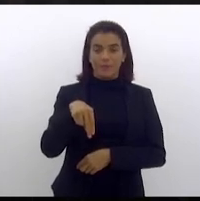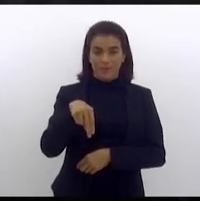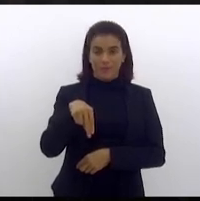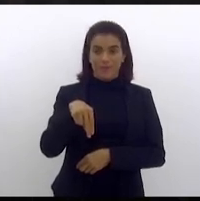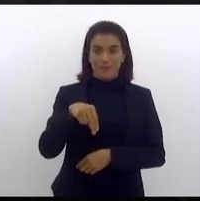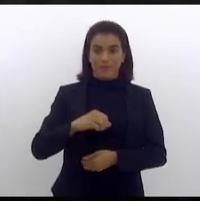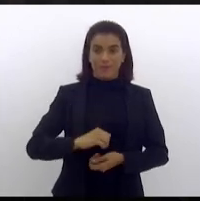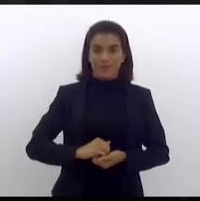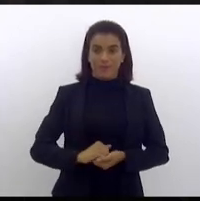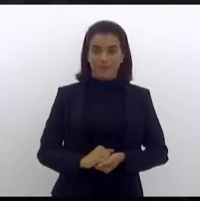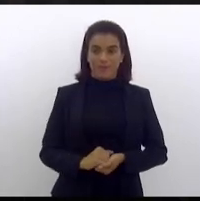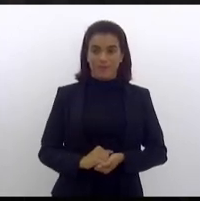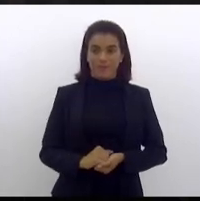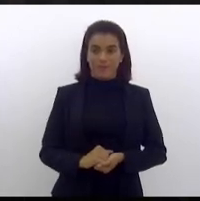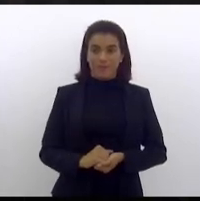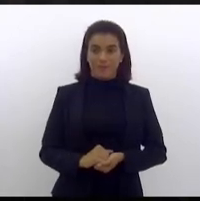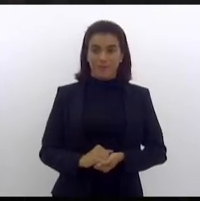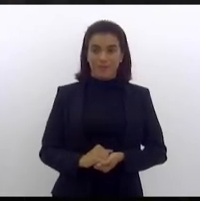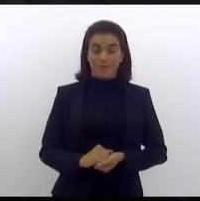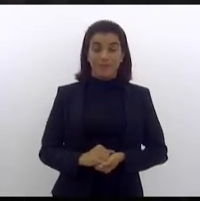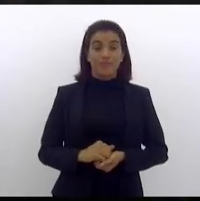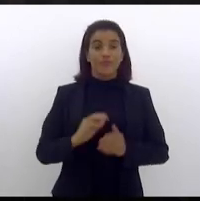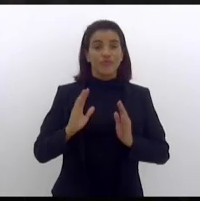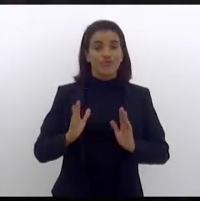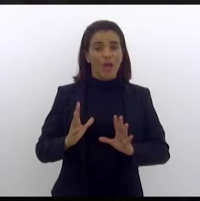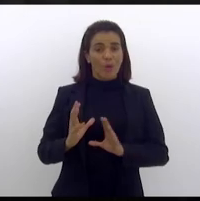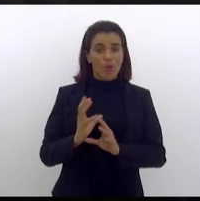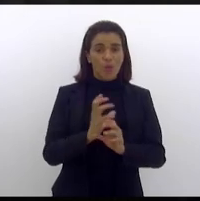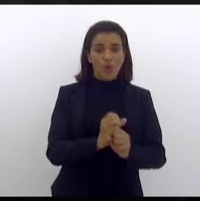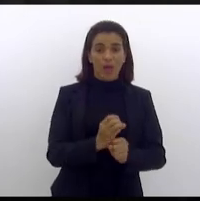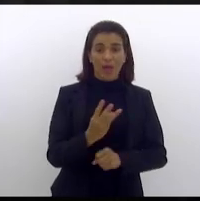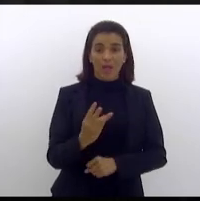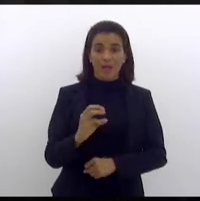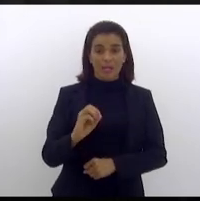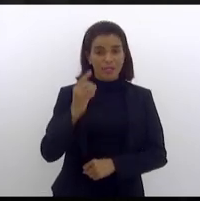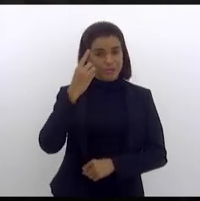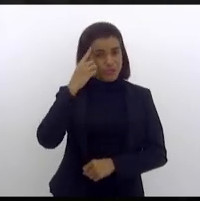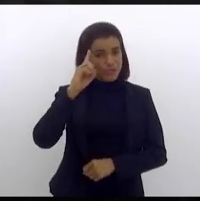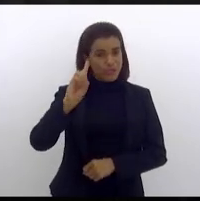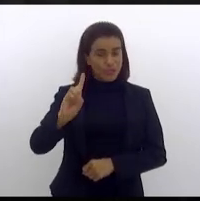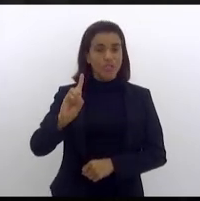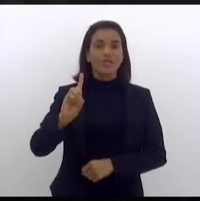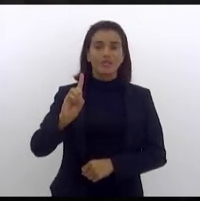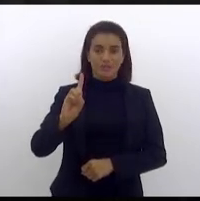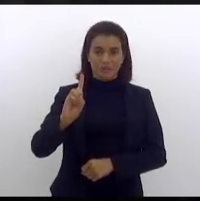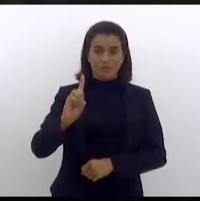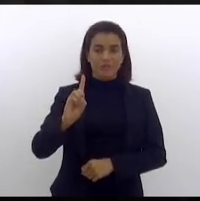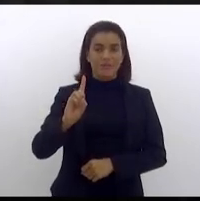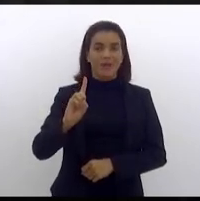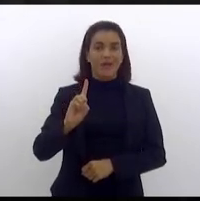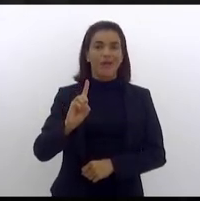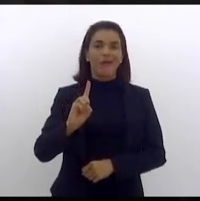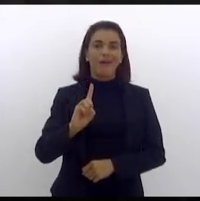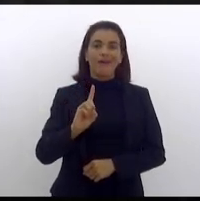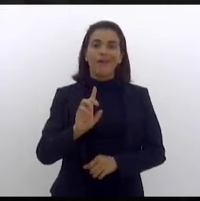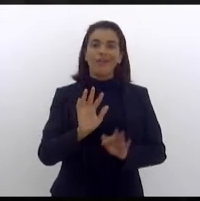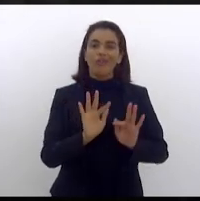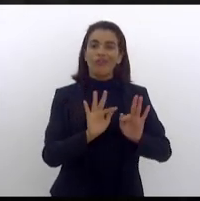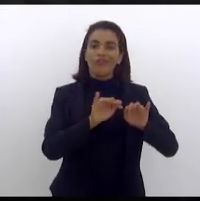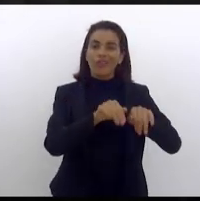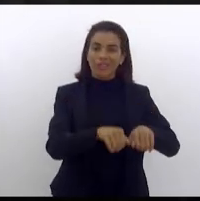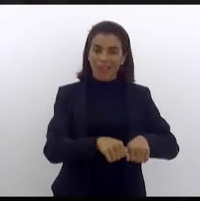novembro há 30 dias de final do